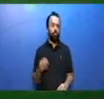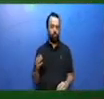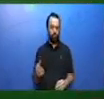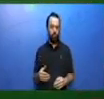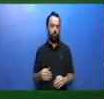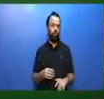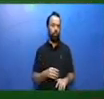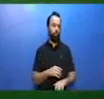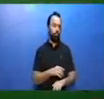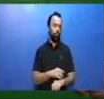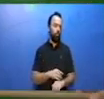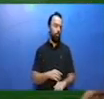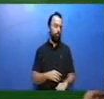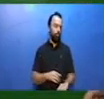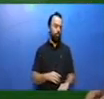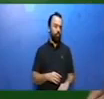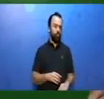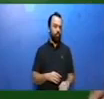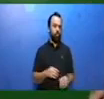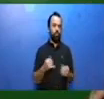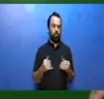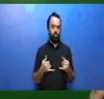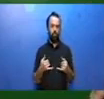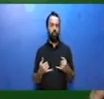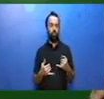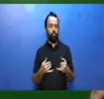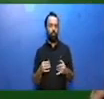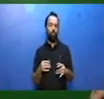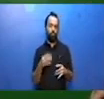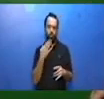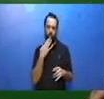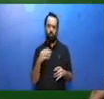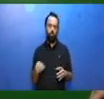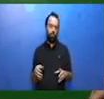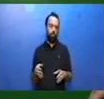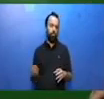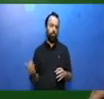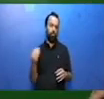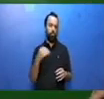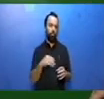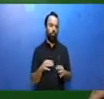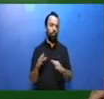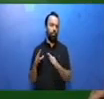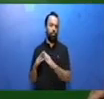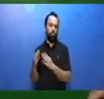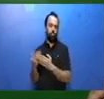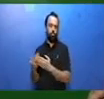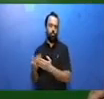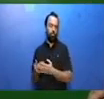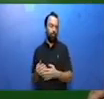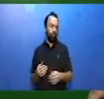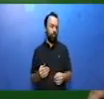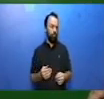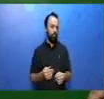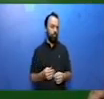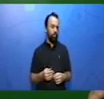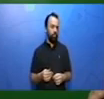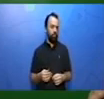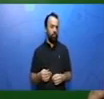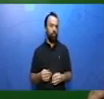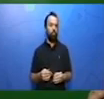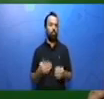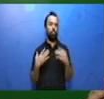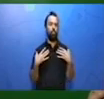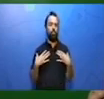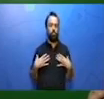de esgoto e luz elétrica. As crianças brincam na rua quando voltam da escola, que é no bairro mesmo. Lá é